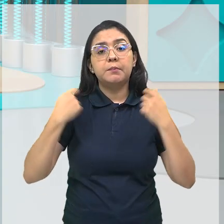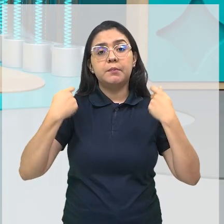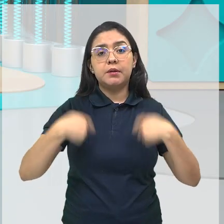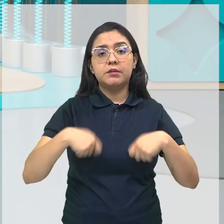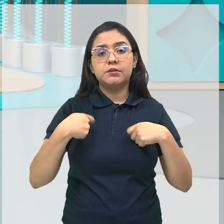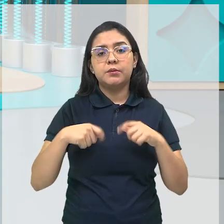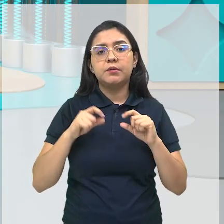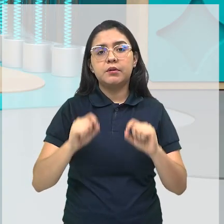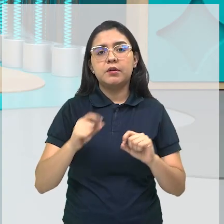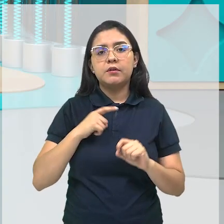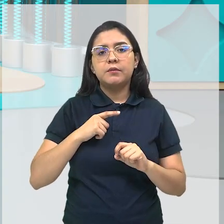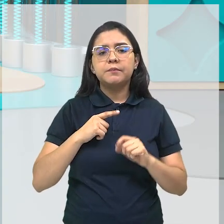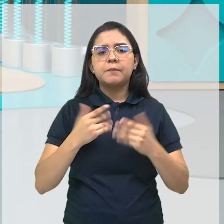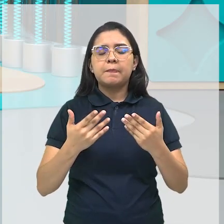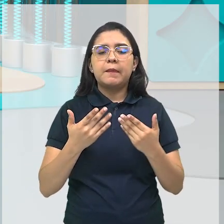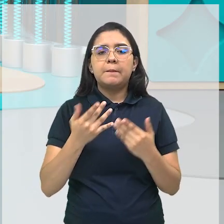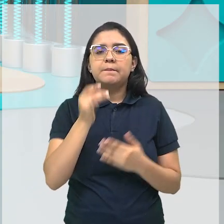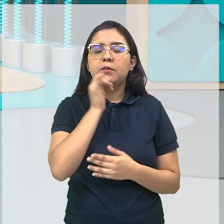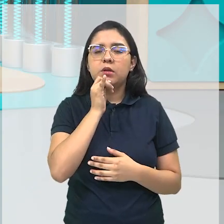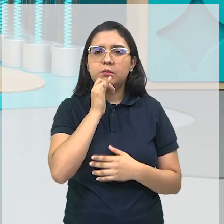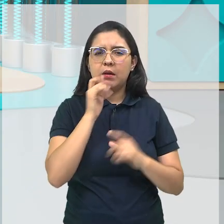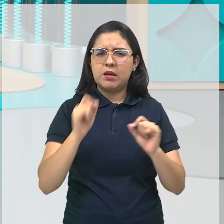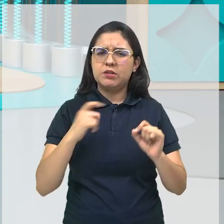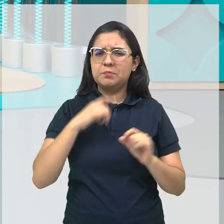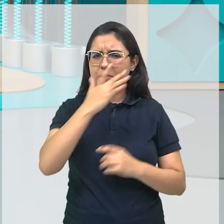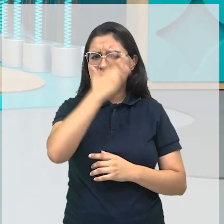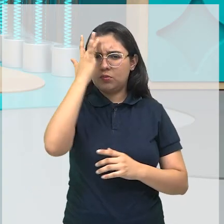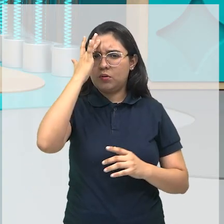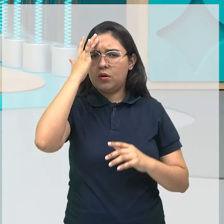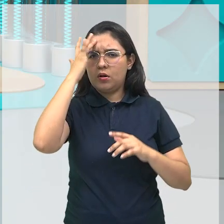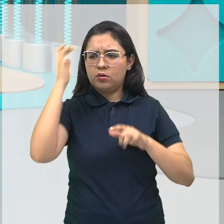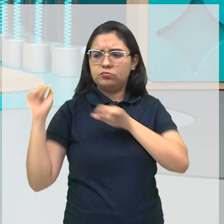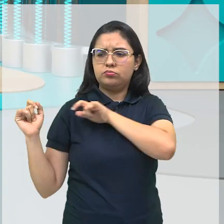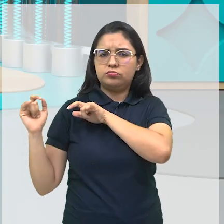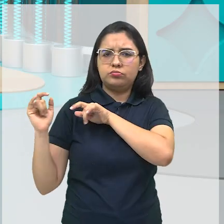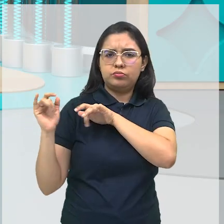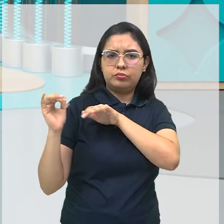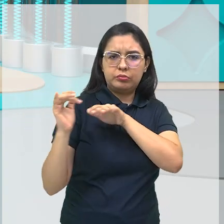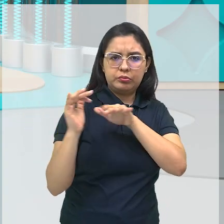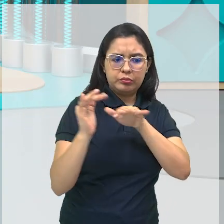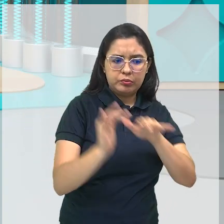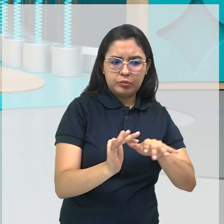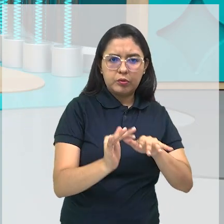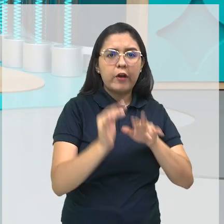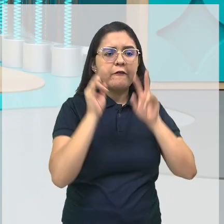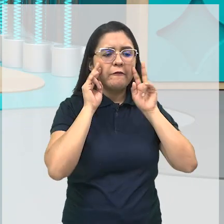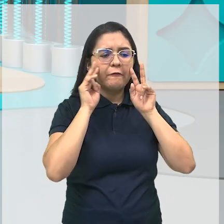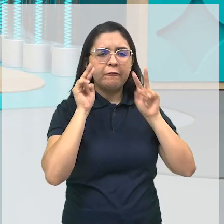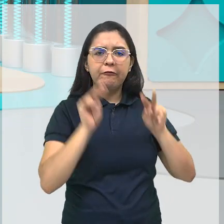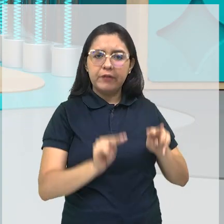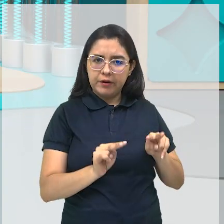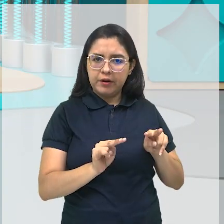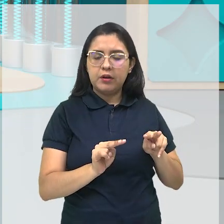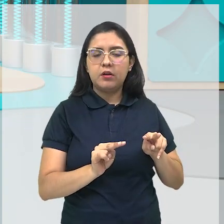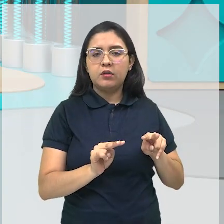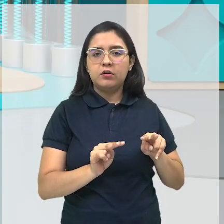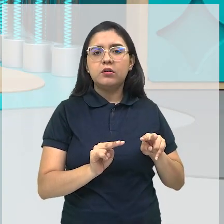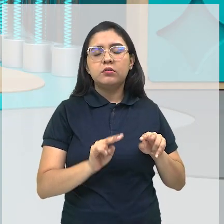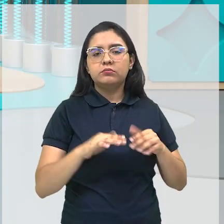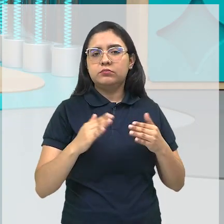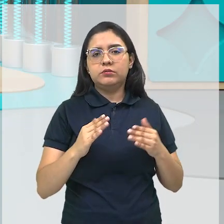necessário você afastar, né, as pessoas que em volta que vão estar querendo